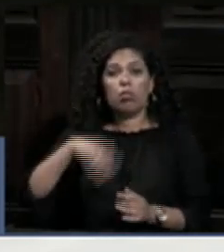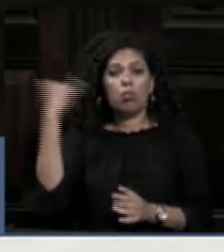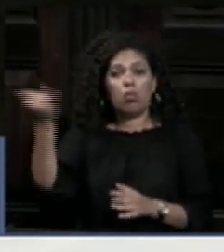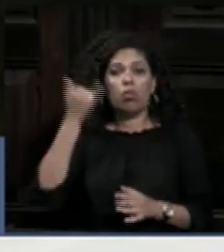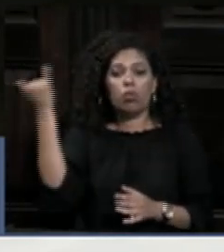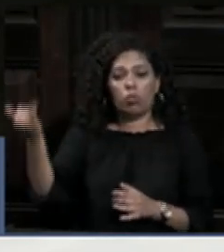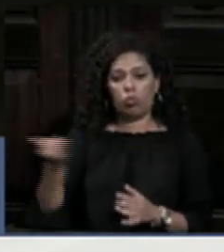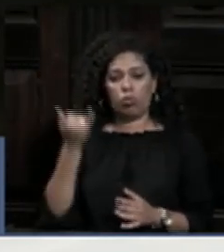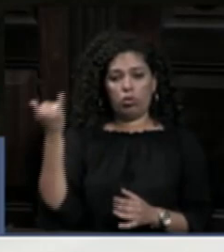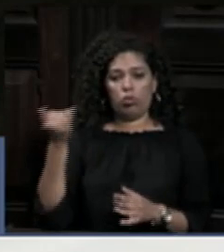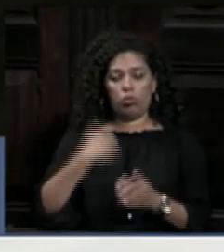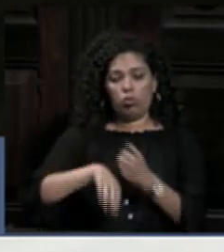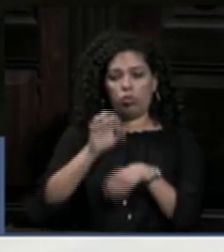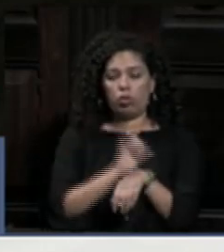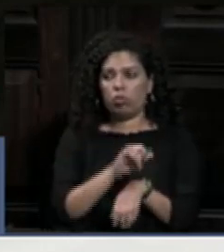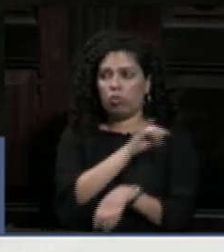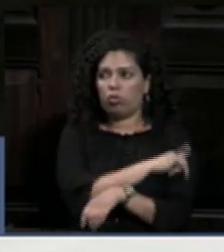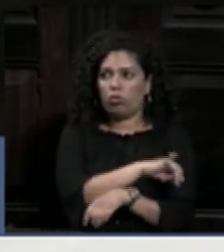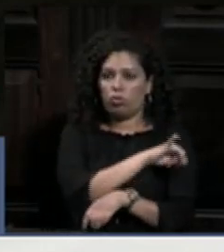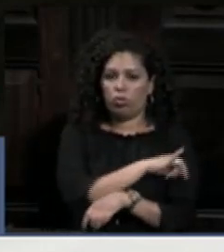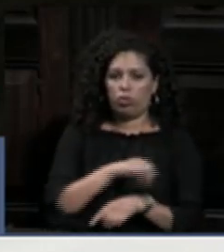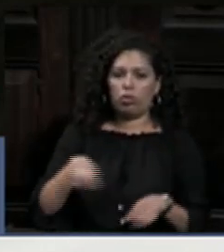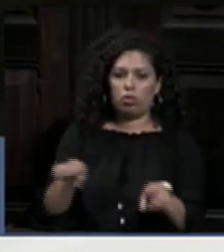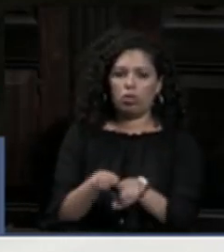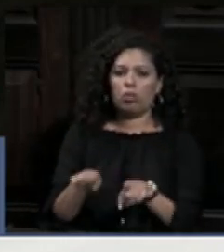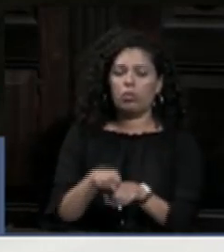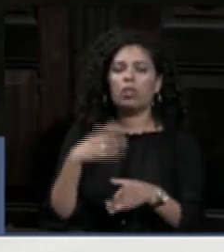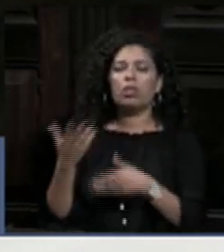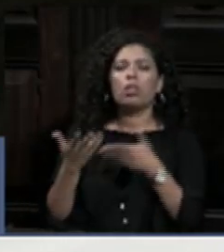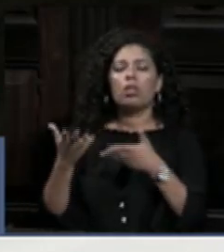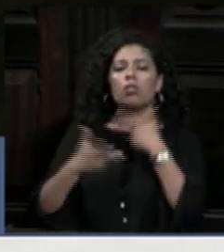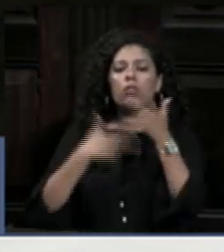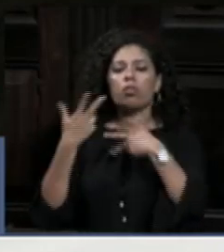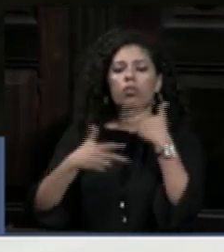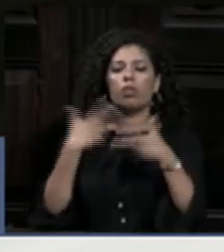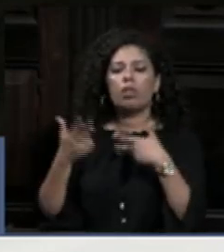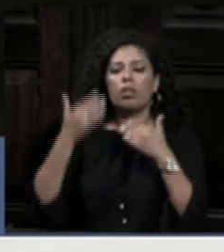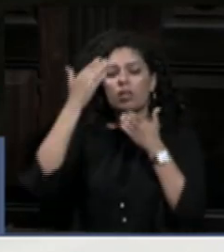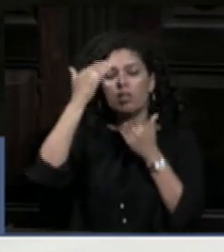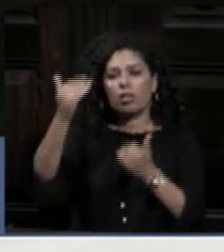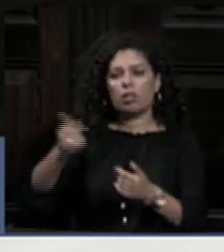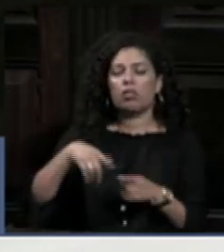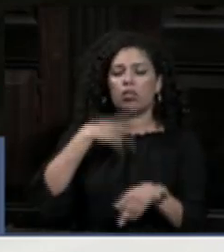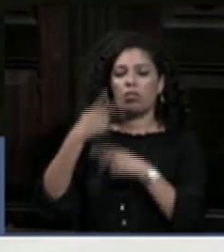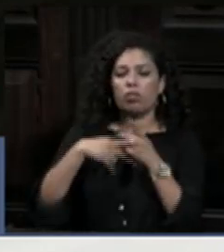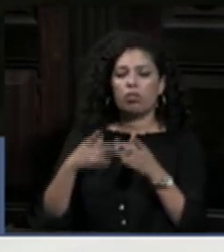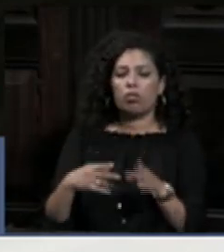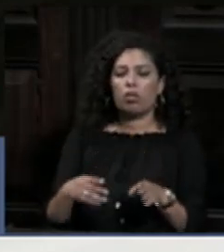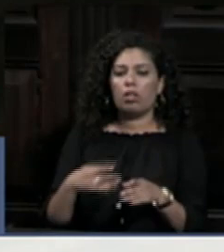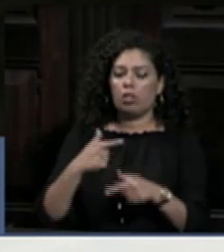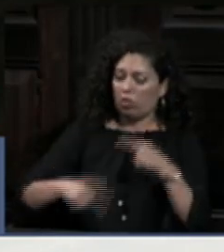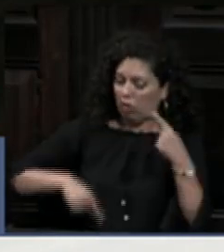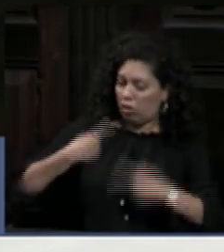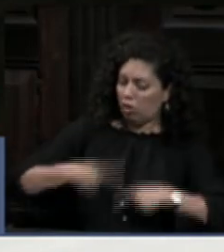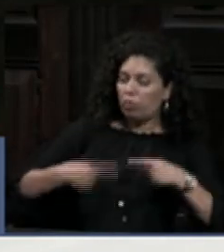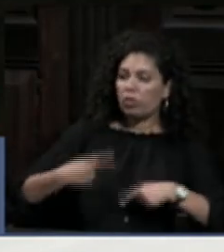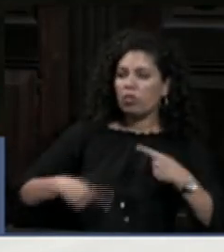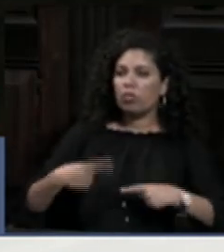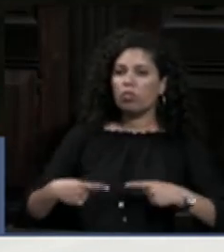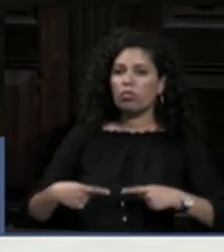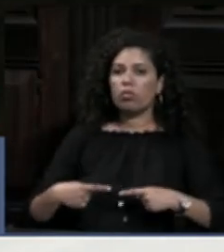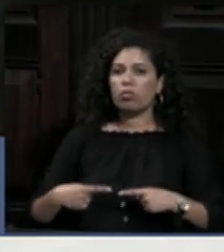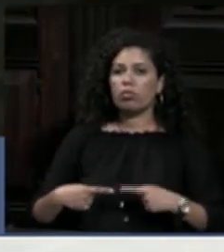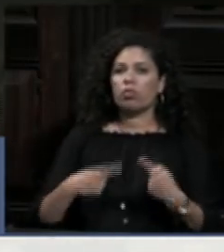características do estado do rio de janeiro por isso é preciso é preciso completar a política tinha as políticas de assistência